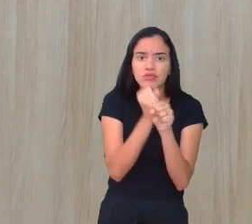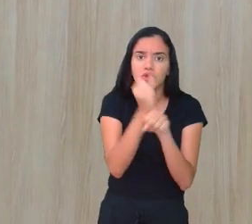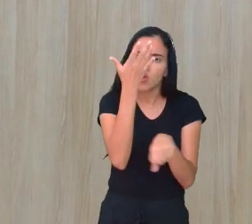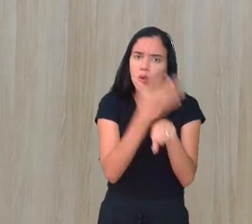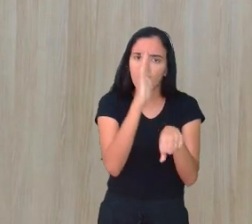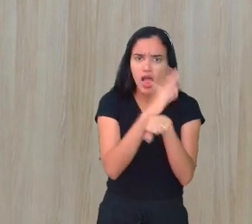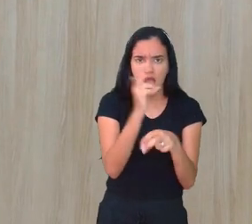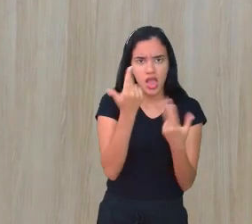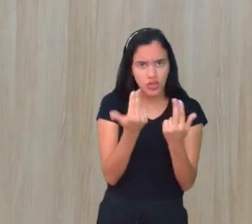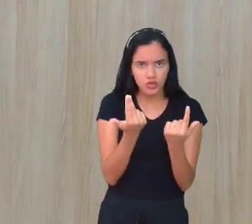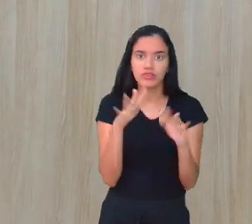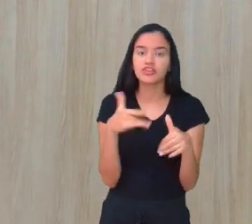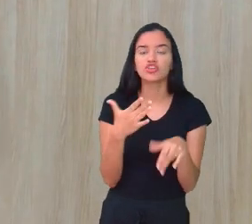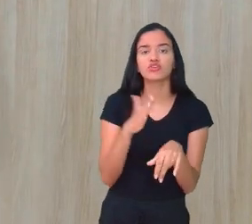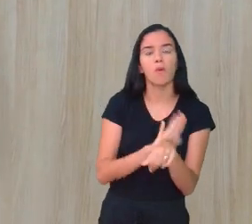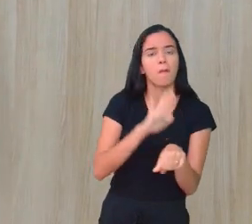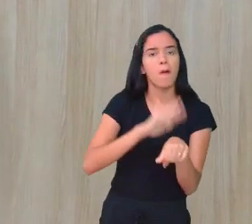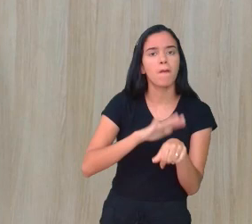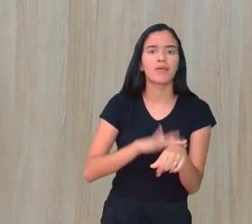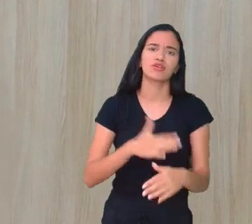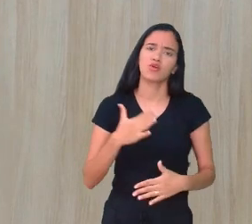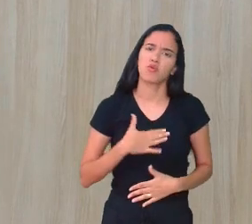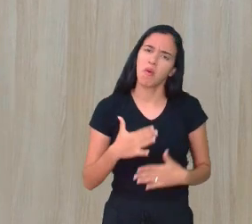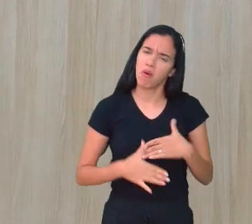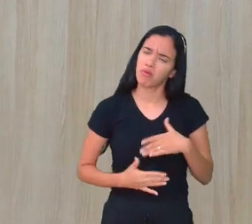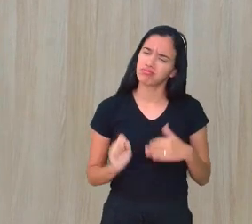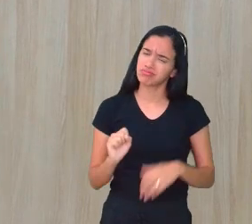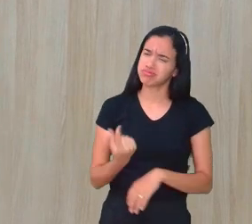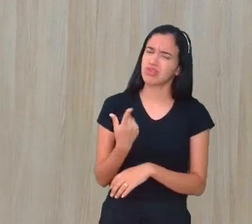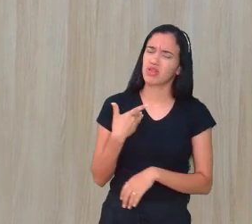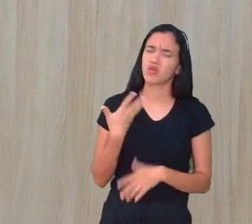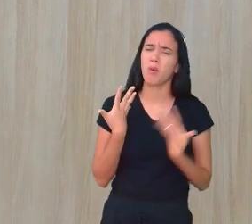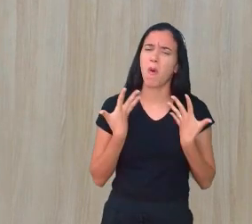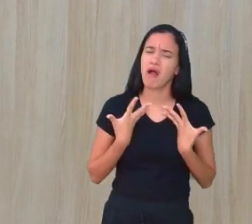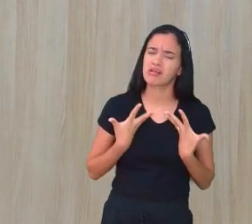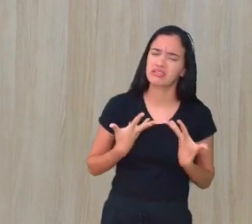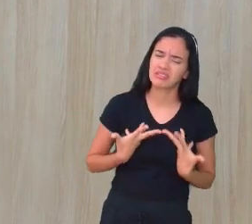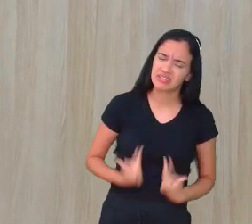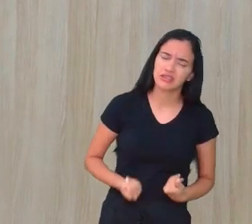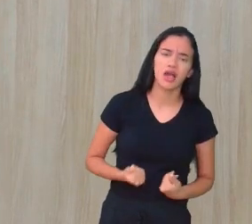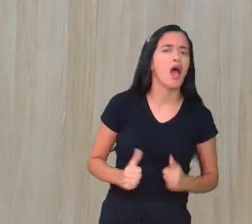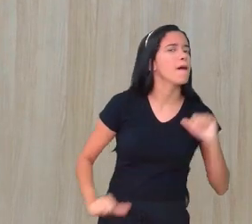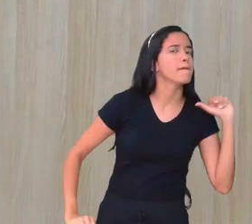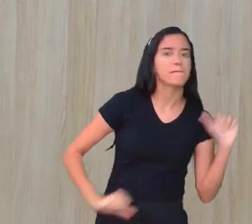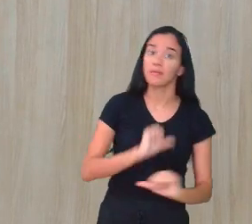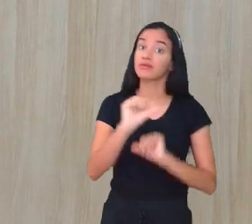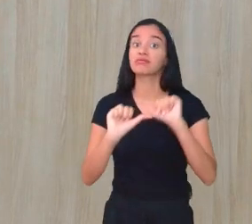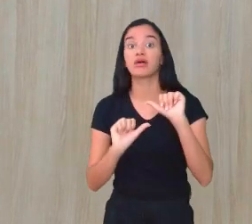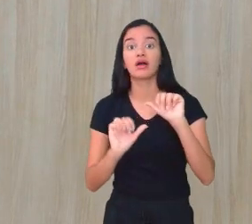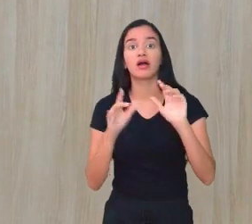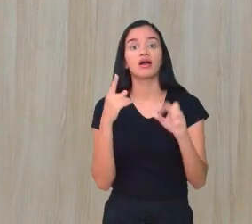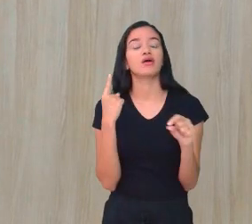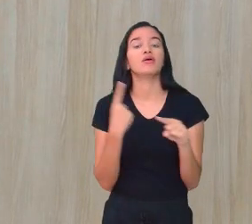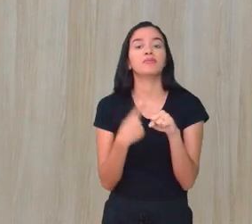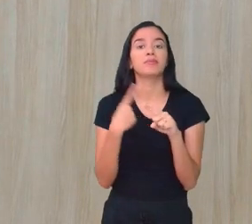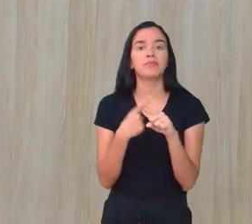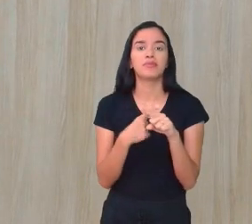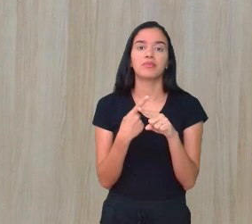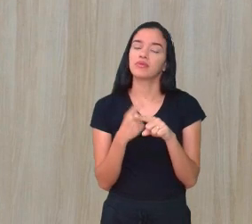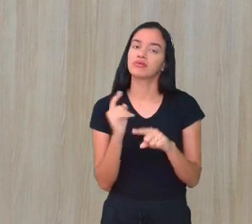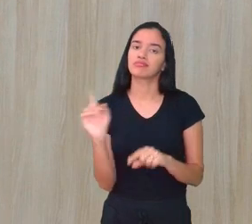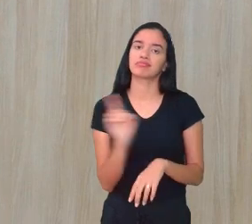treino, vai chegar um momento que o corpo vai dizer assim, oxe, tô cansado disso aí, velho. Muda, porque não tá indo mais